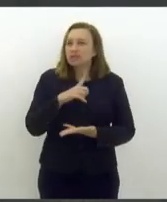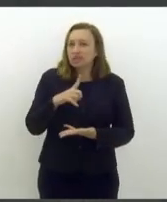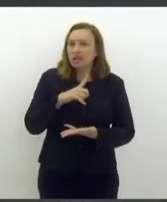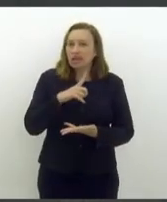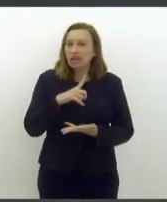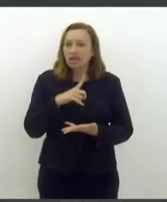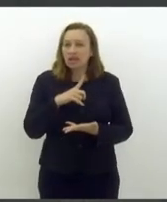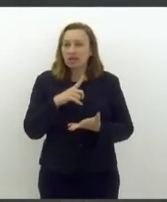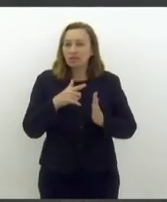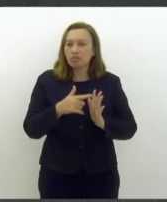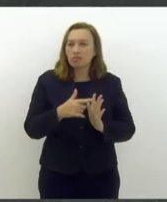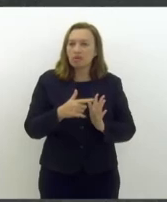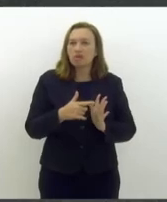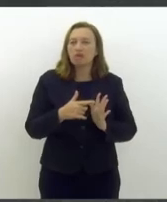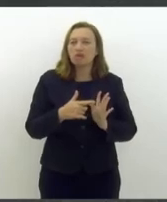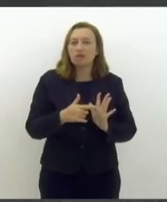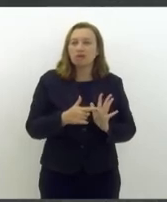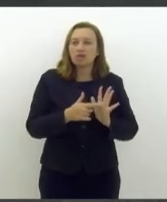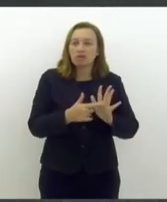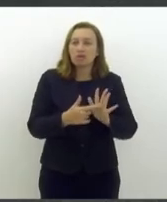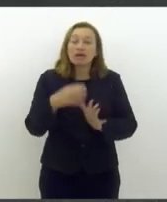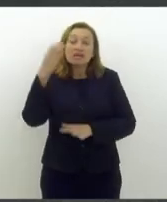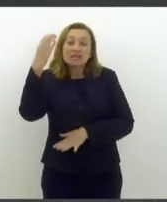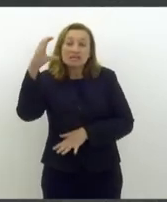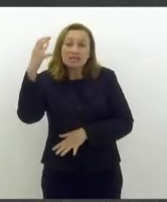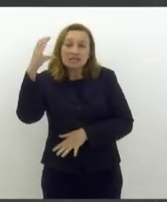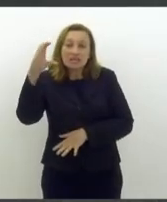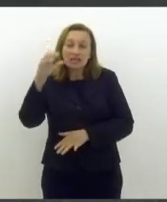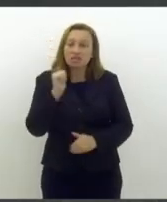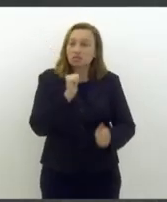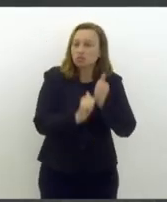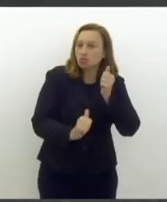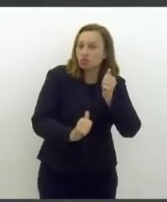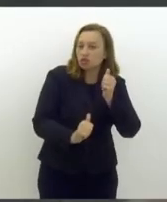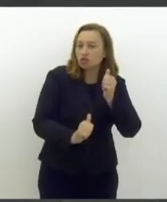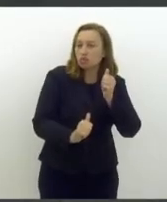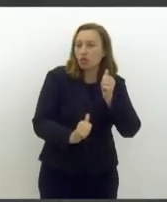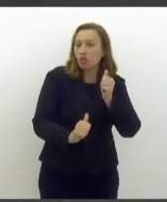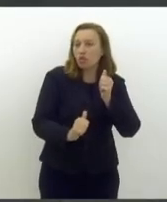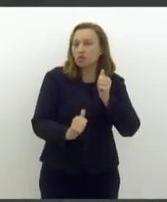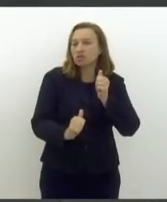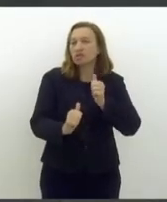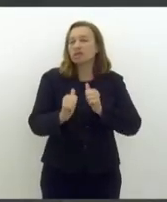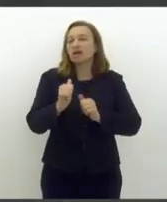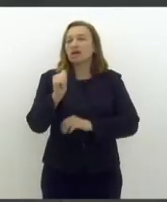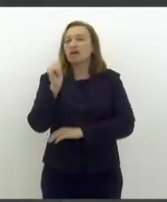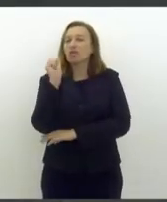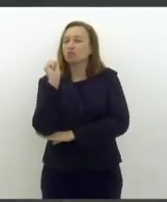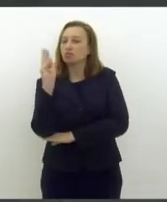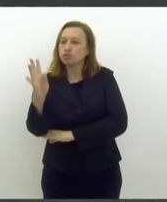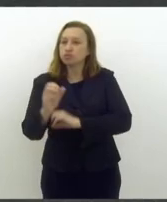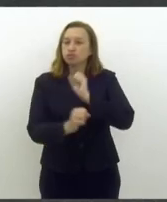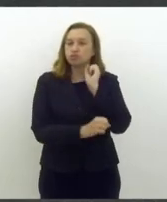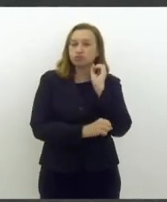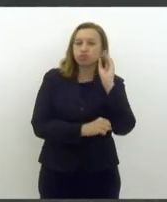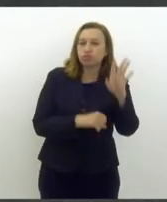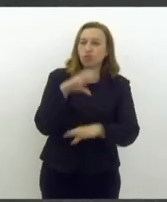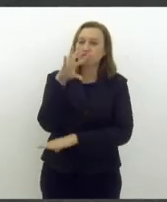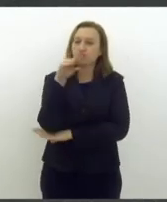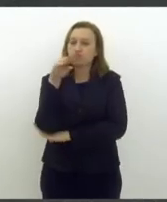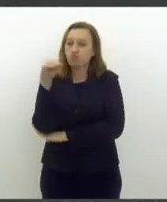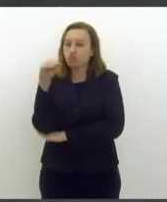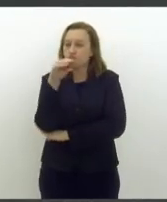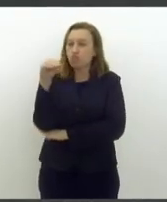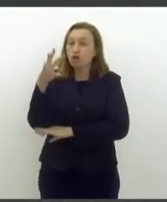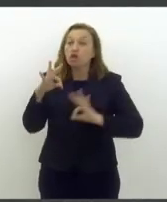exibições lá permanente como ciência dos esportes de massa Atlântica Mata Atlântica de dinossauros tem